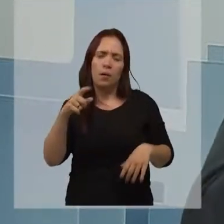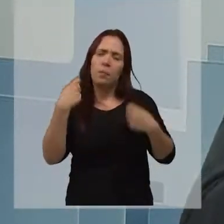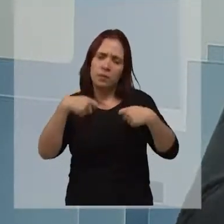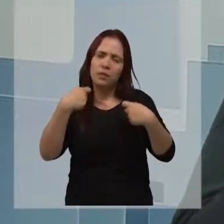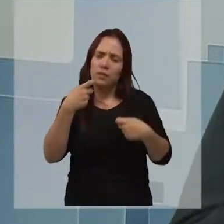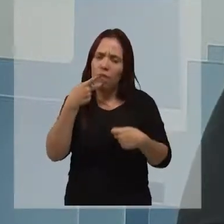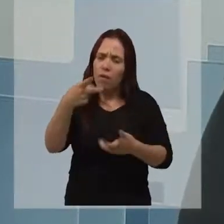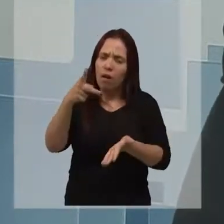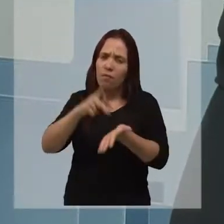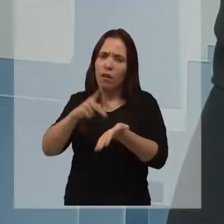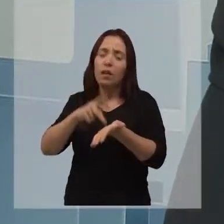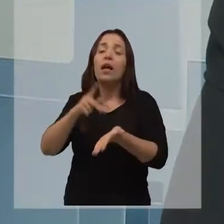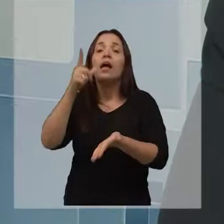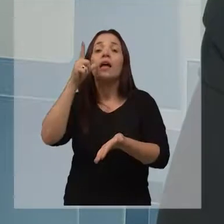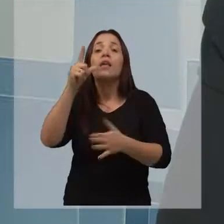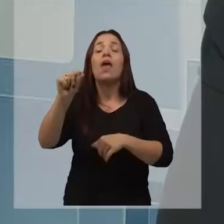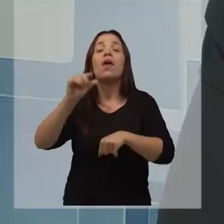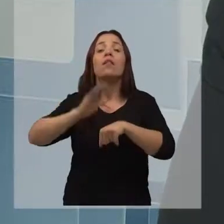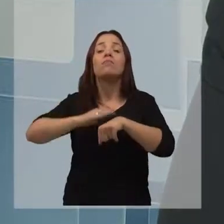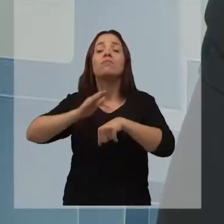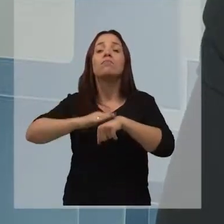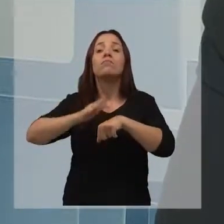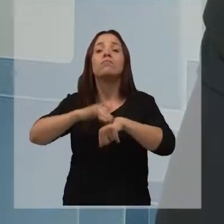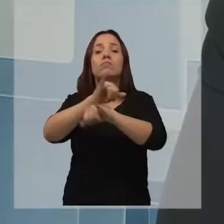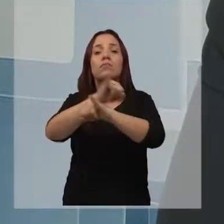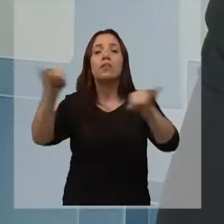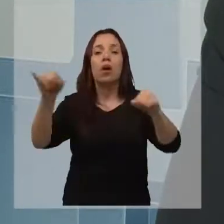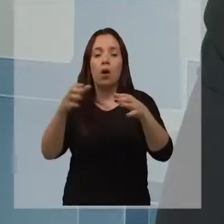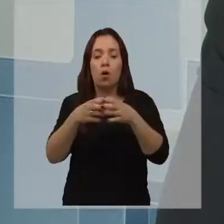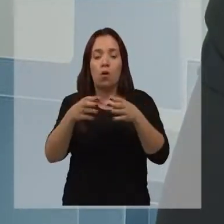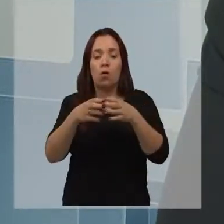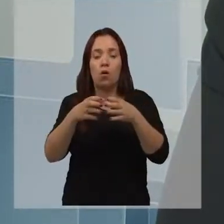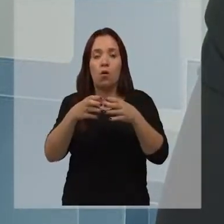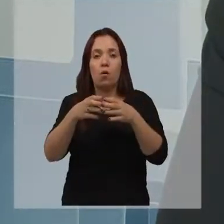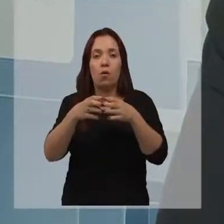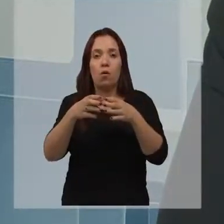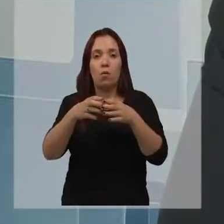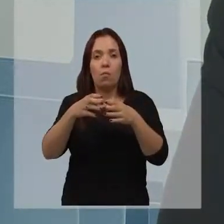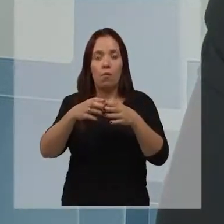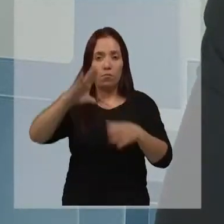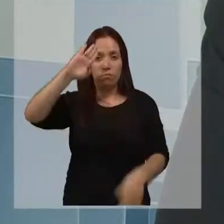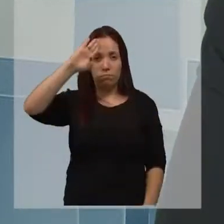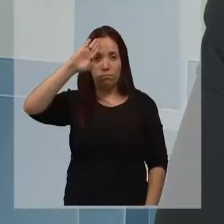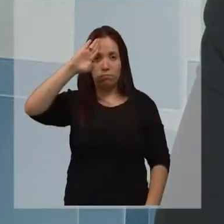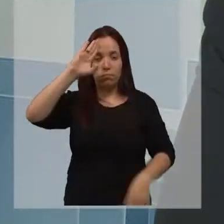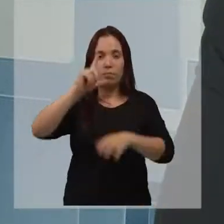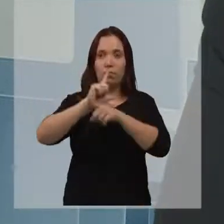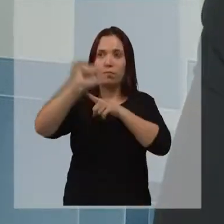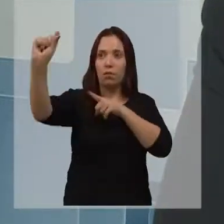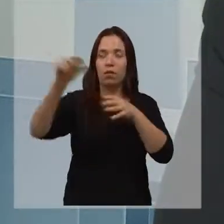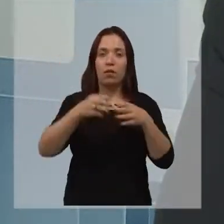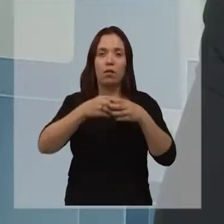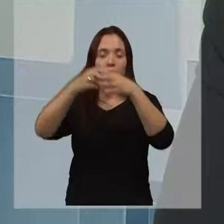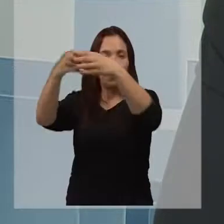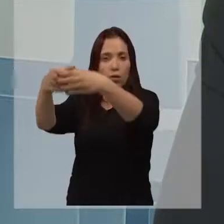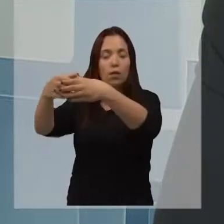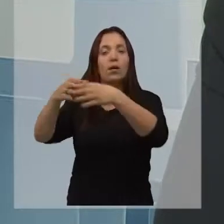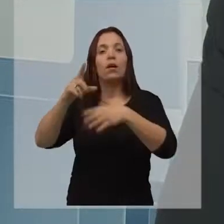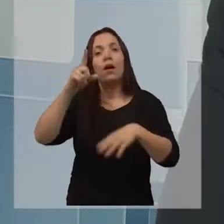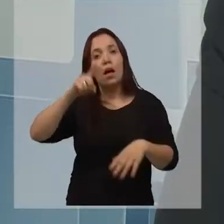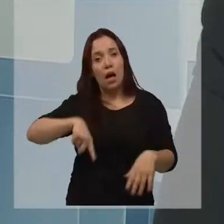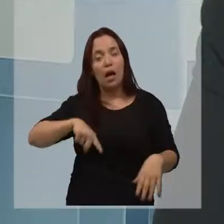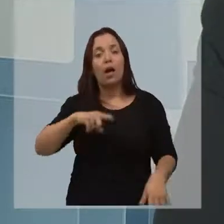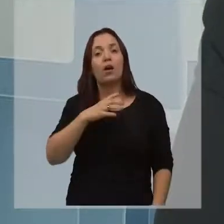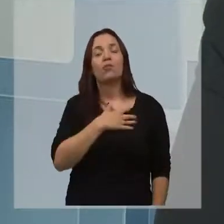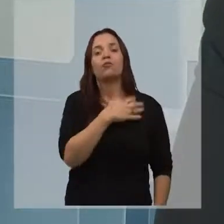Quem anunciou que a Força Nacional de Segurança estaria saindo foi o cearense Teófilo, né? O